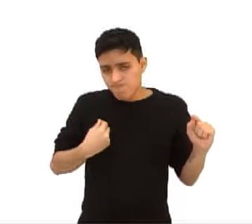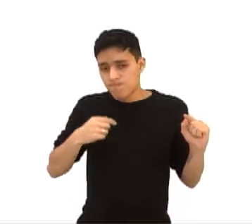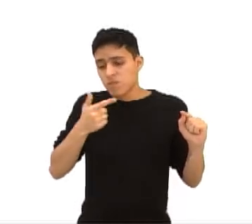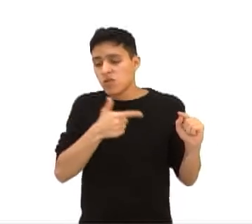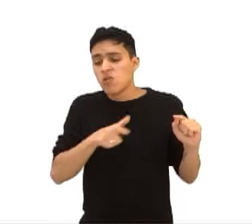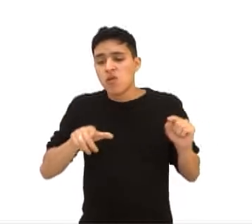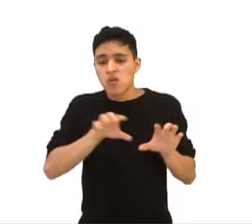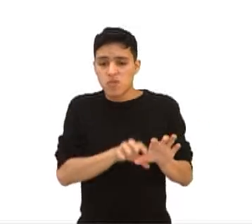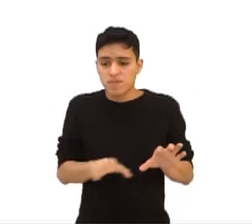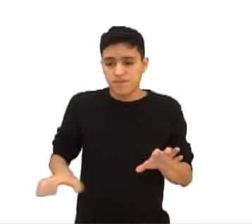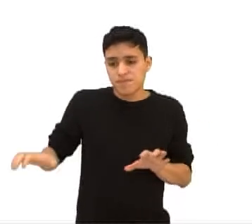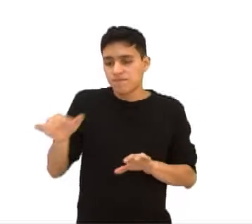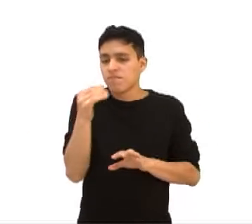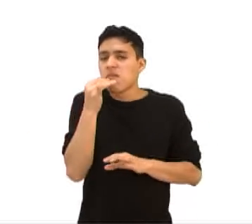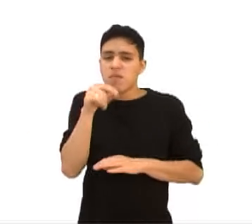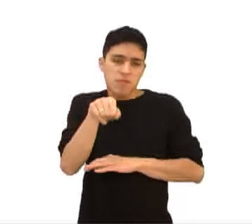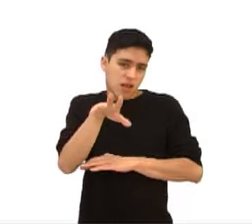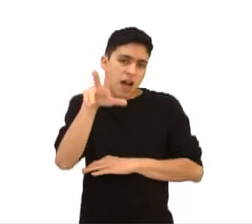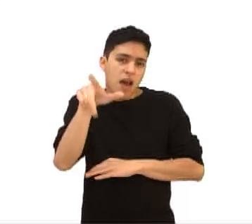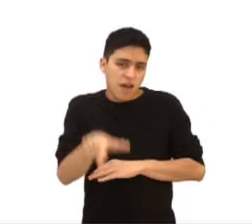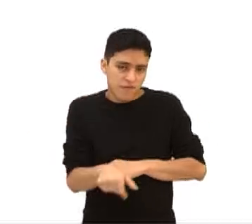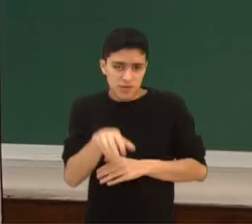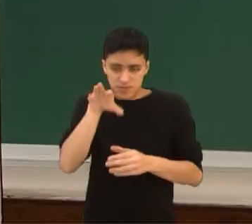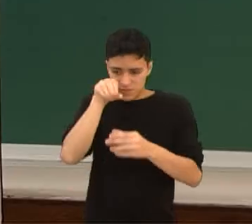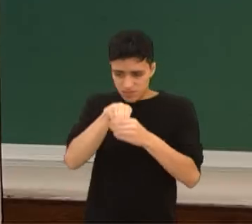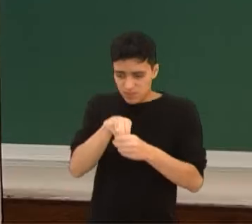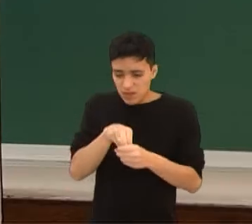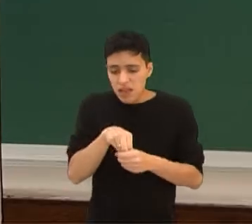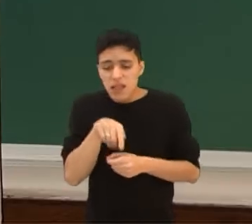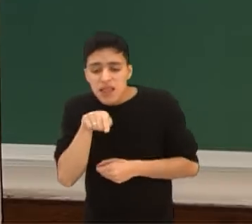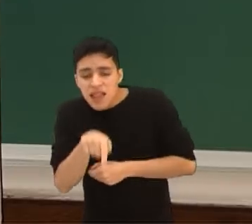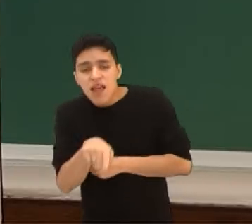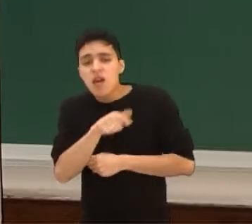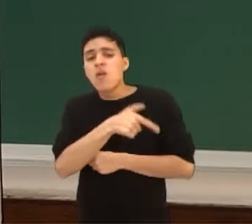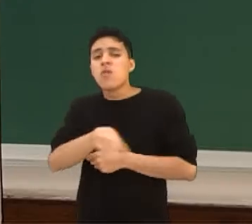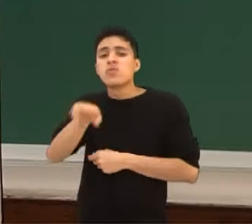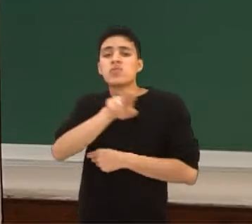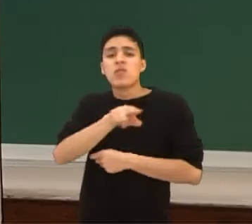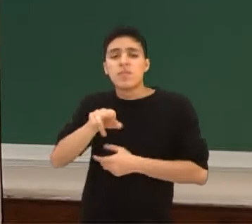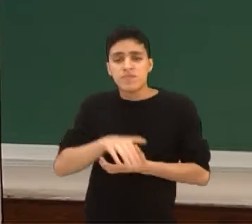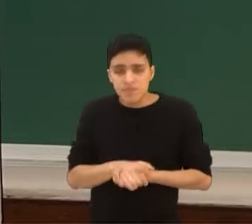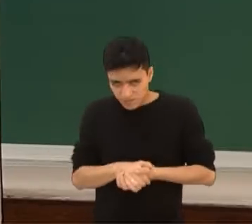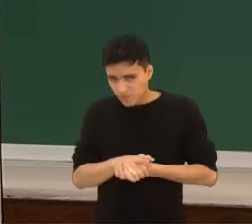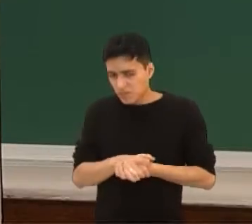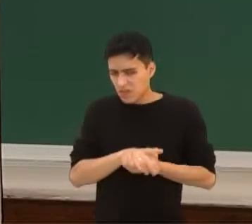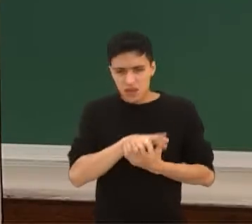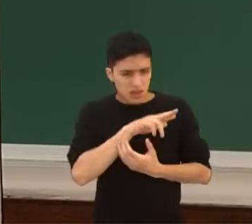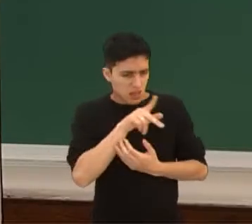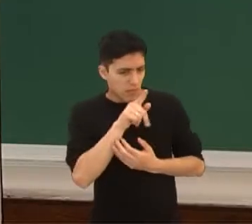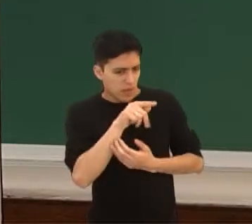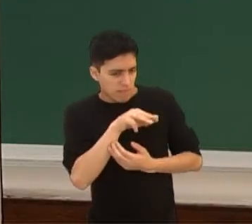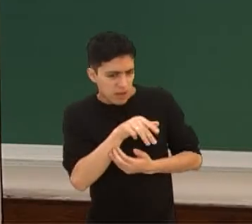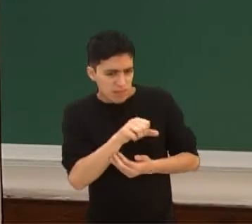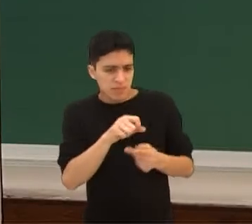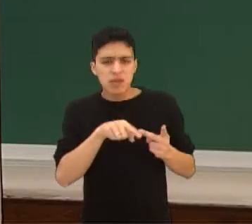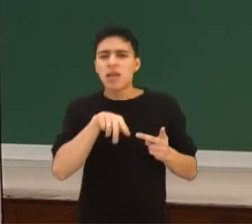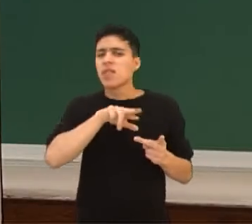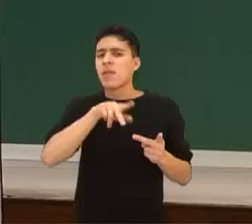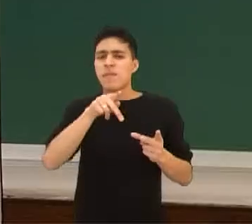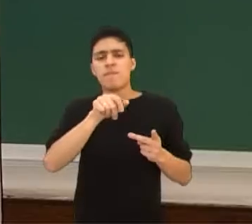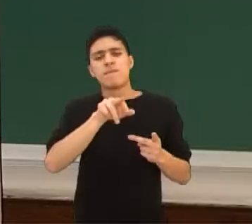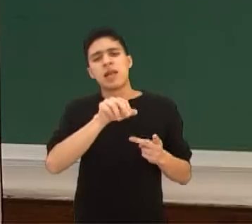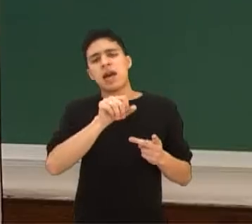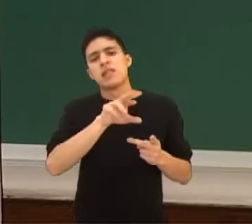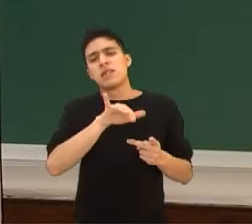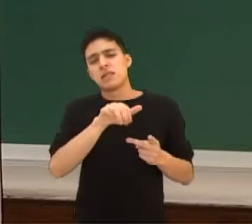em outras partes, como na África, por exemplo. E lá elas recebem uma outra denominação. Lá não são chamados nem de pampas, nem de